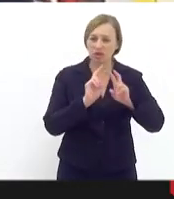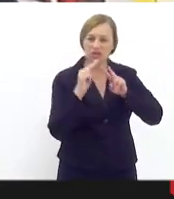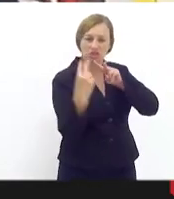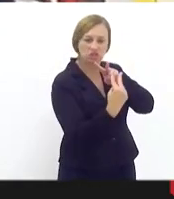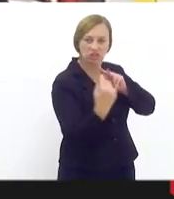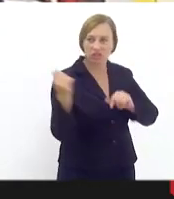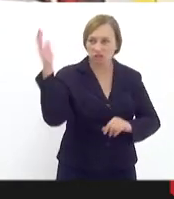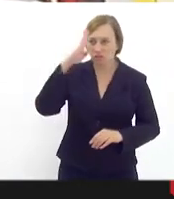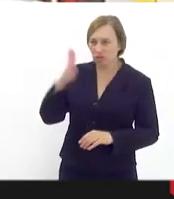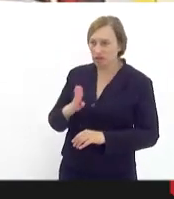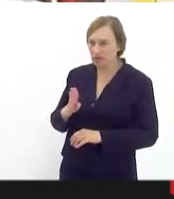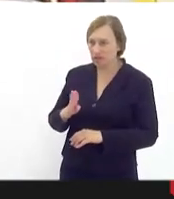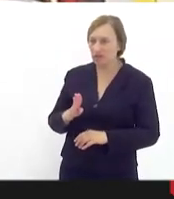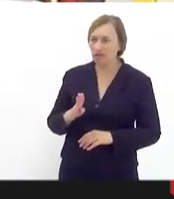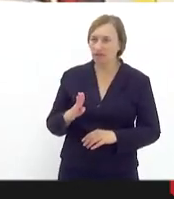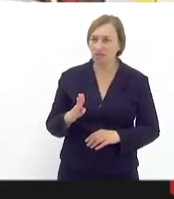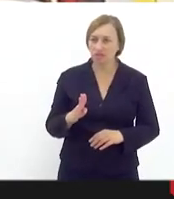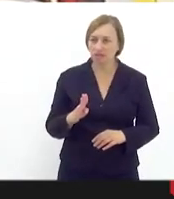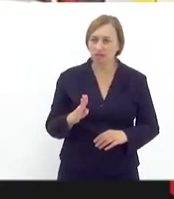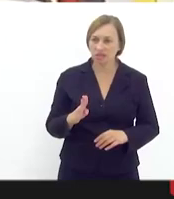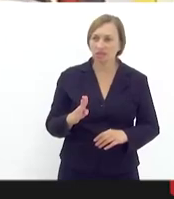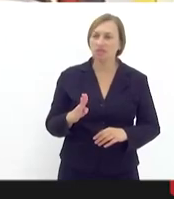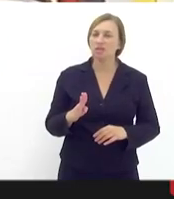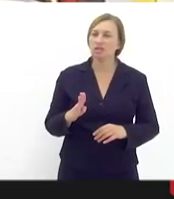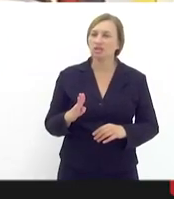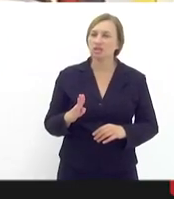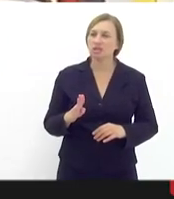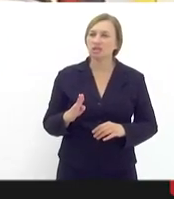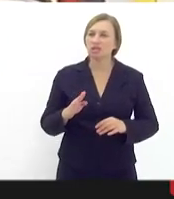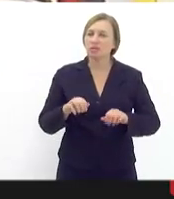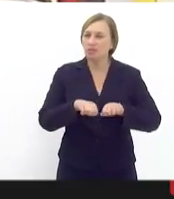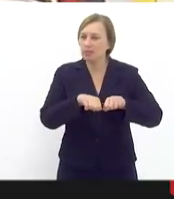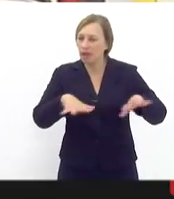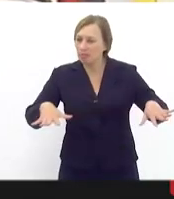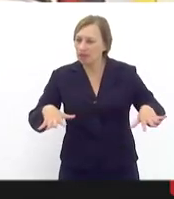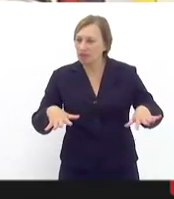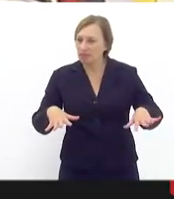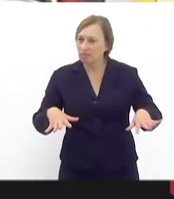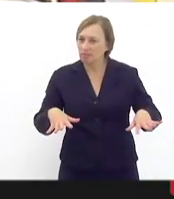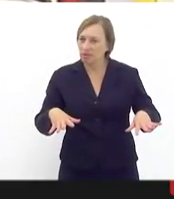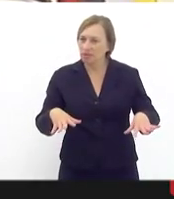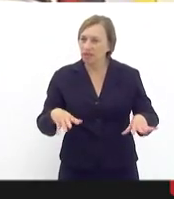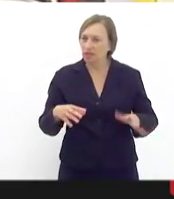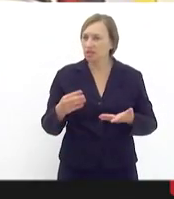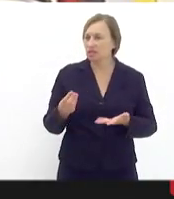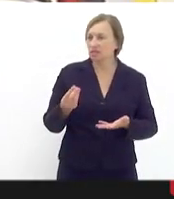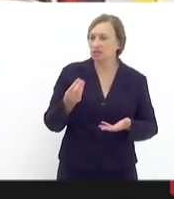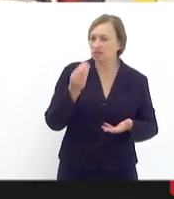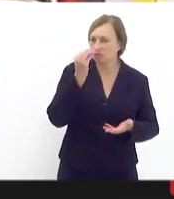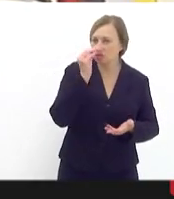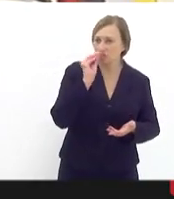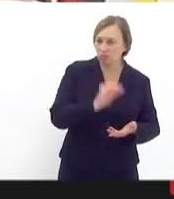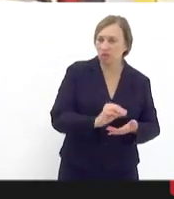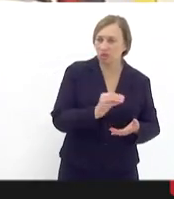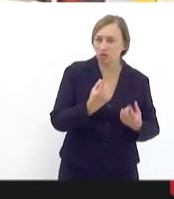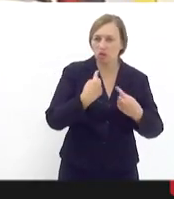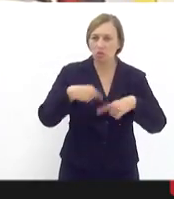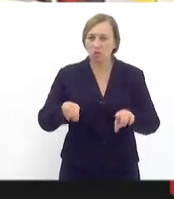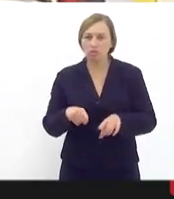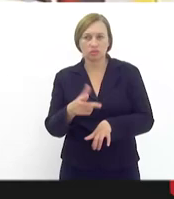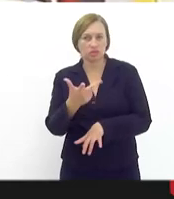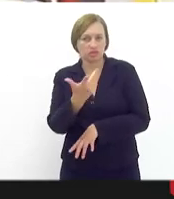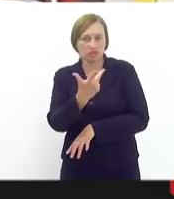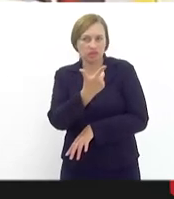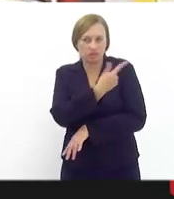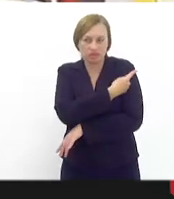ela é muito singular, gente. Na pandemia, o negacionismo, né, contra as vacinas foi combatido, por exemplo,